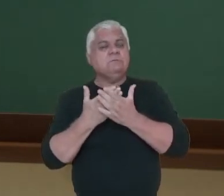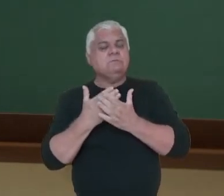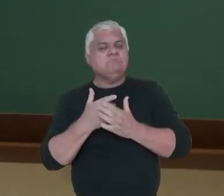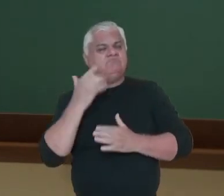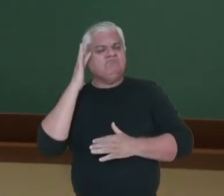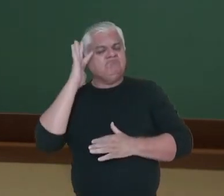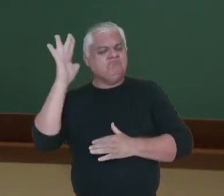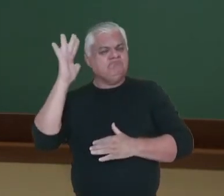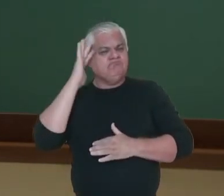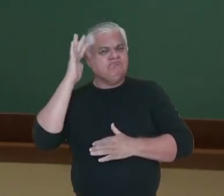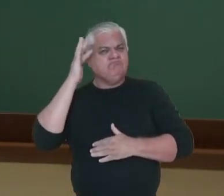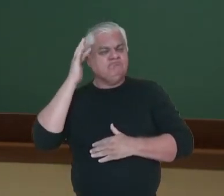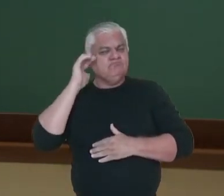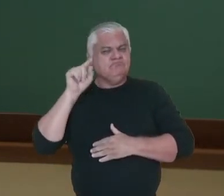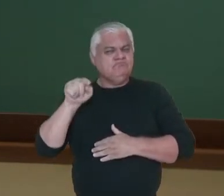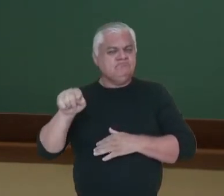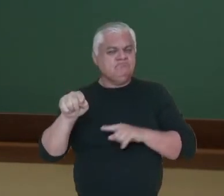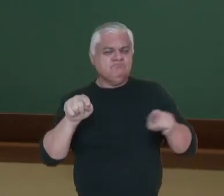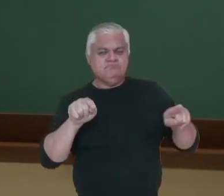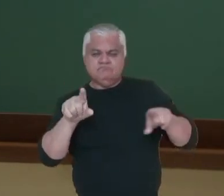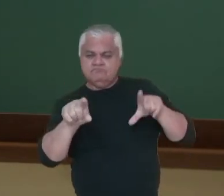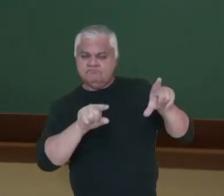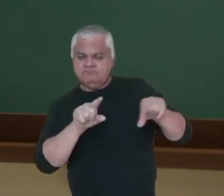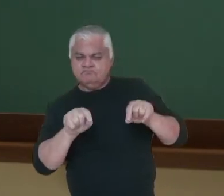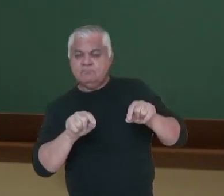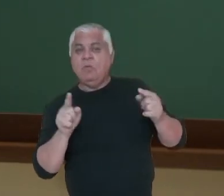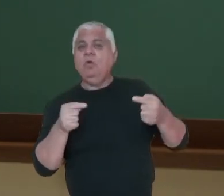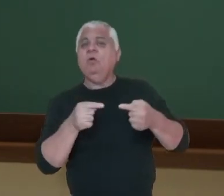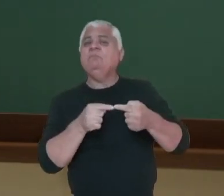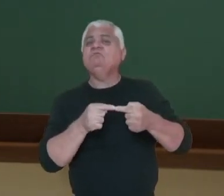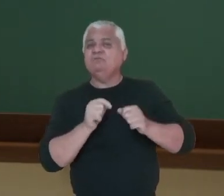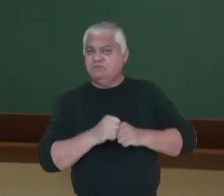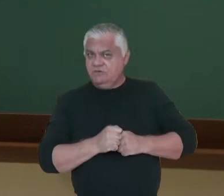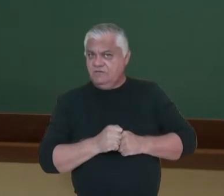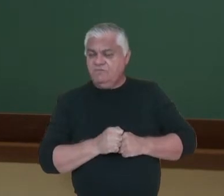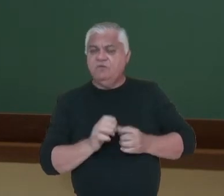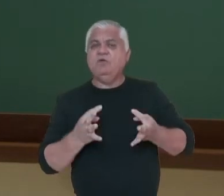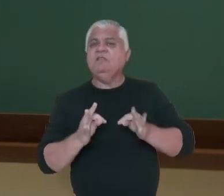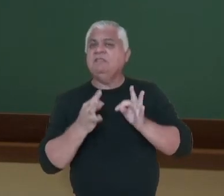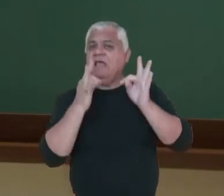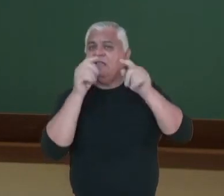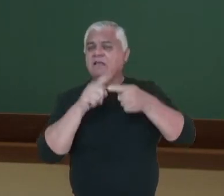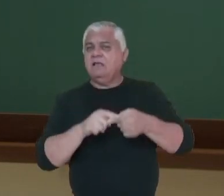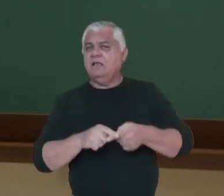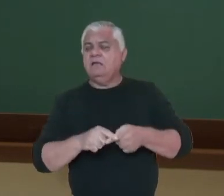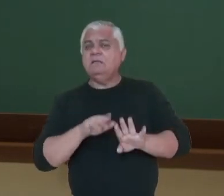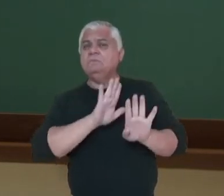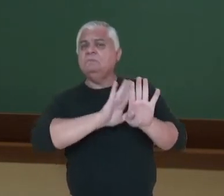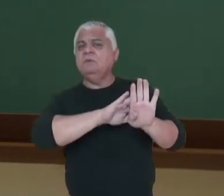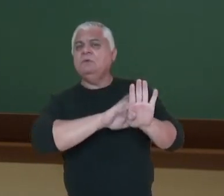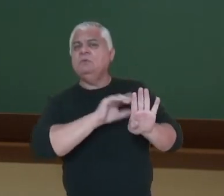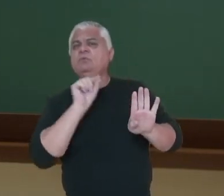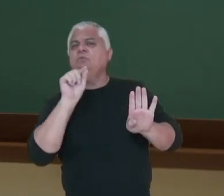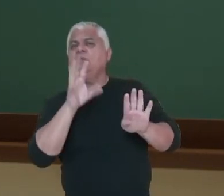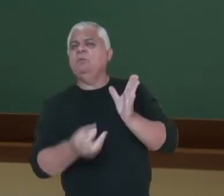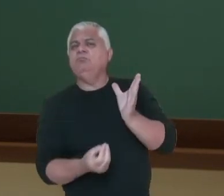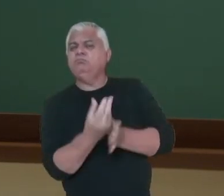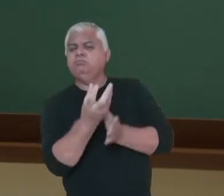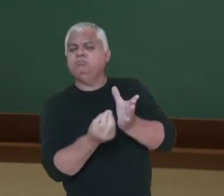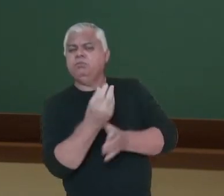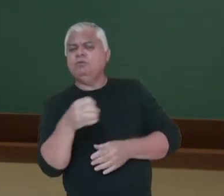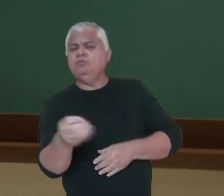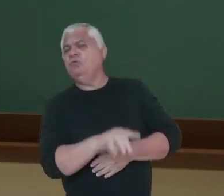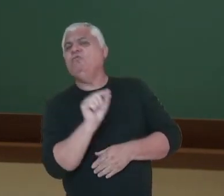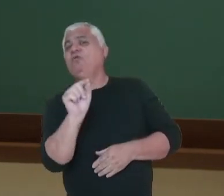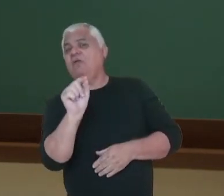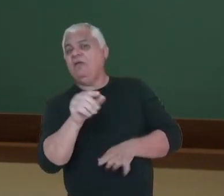isso, sobre os objetivos, técnicas, o que está por trás de surgirem tantas modalidades ao mesmo tempo, né? E